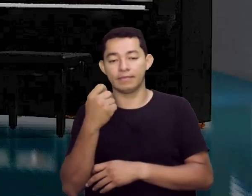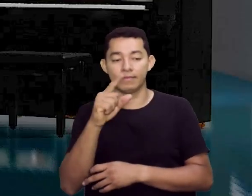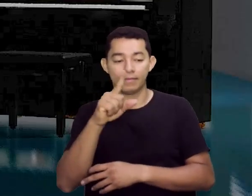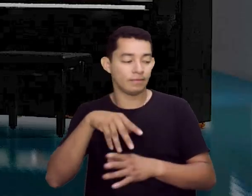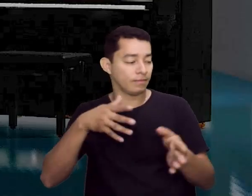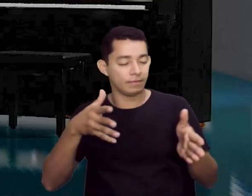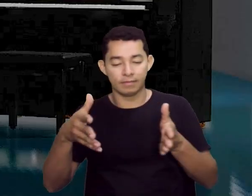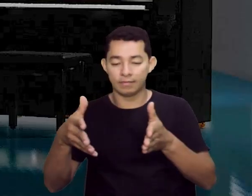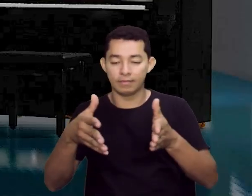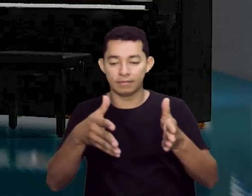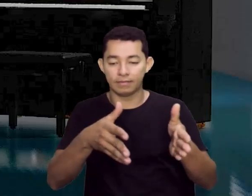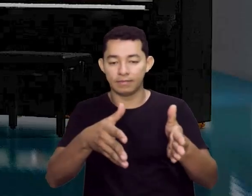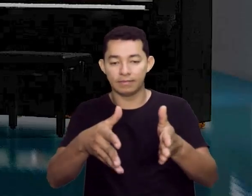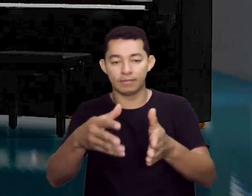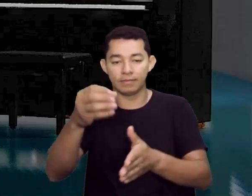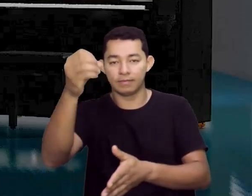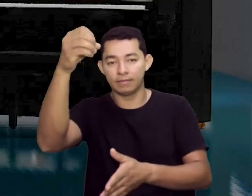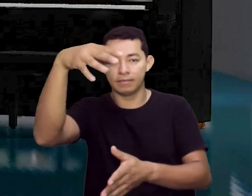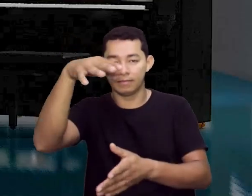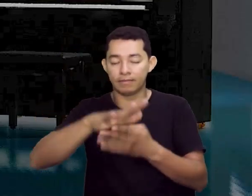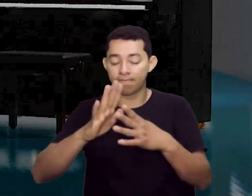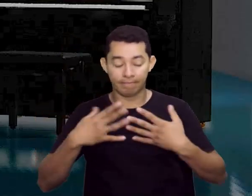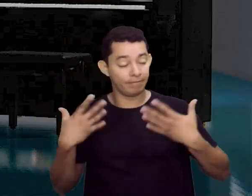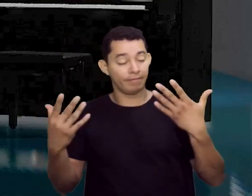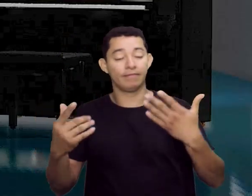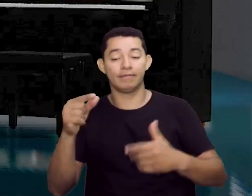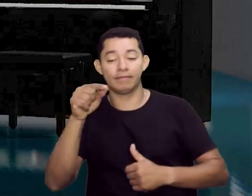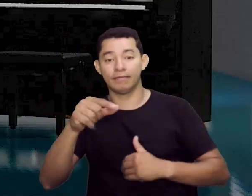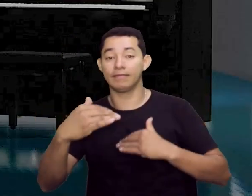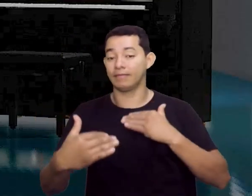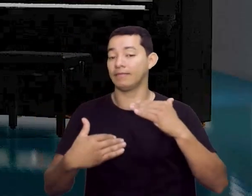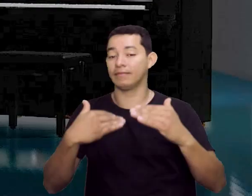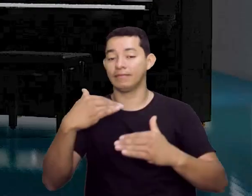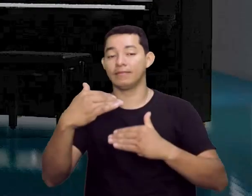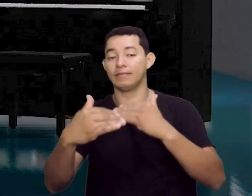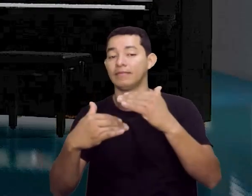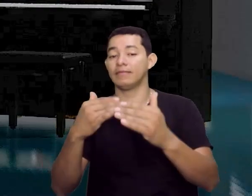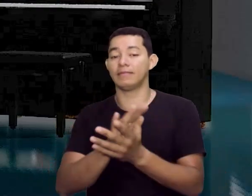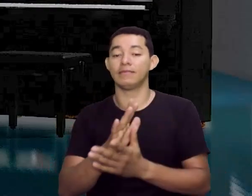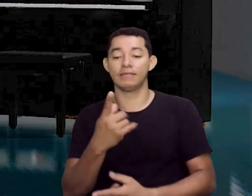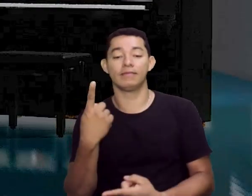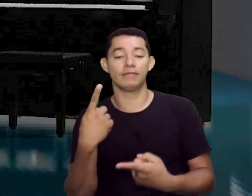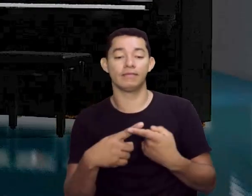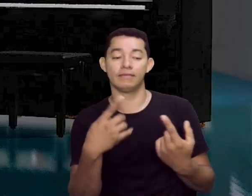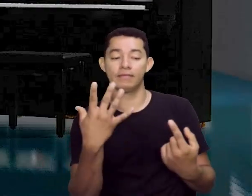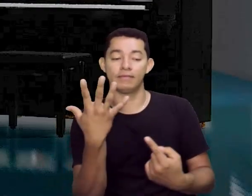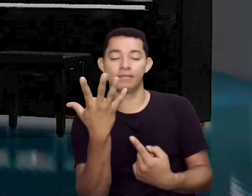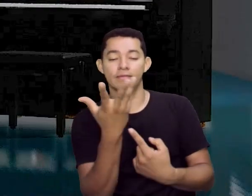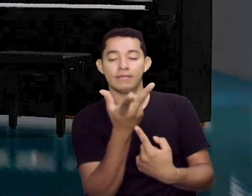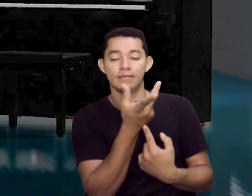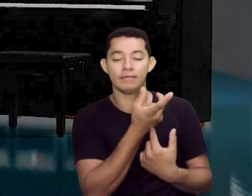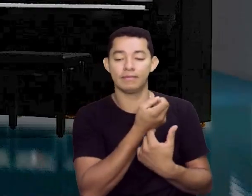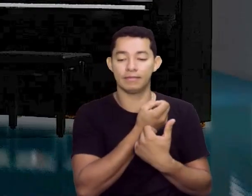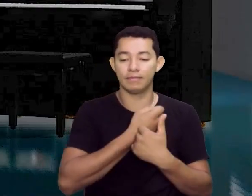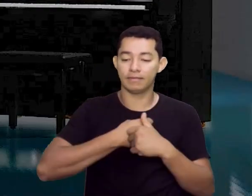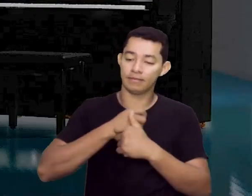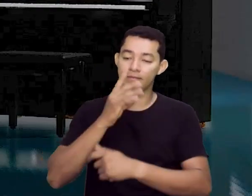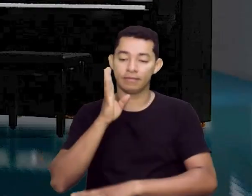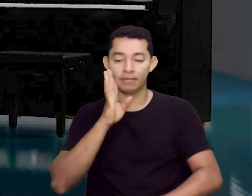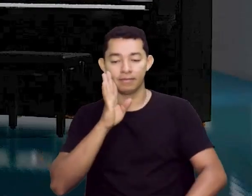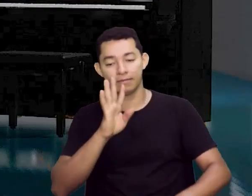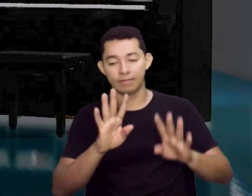é um caminho de luz, a surpresa é você que produz. Arte é tão